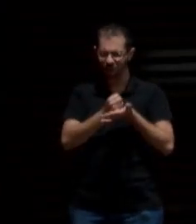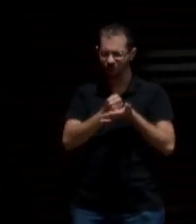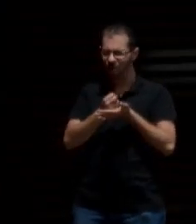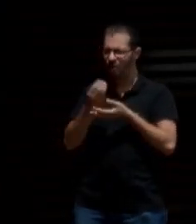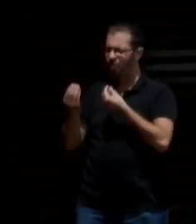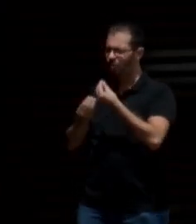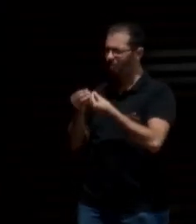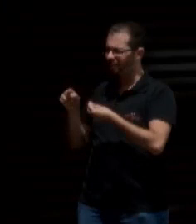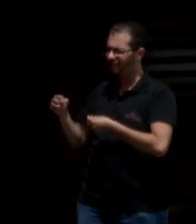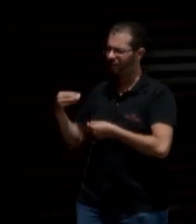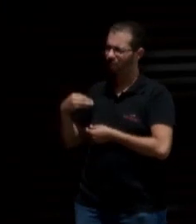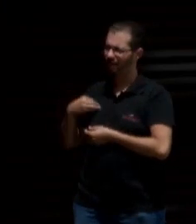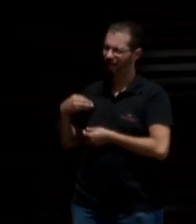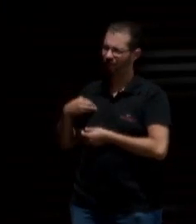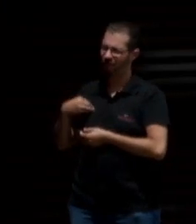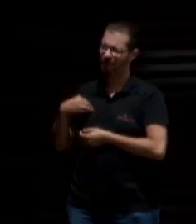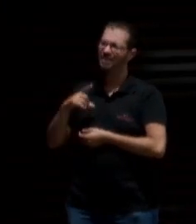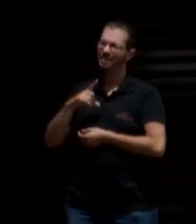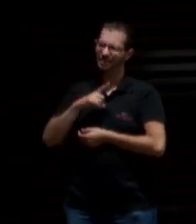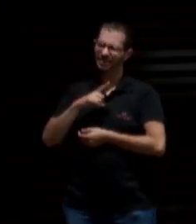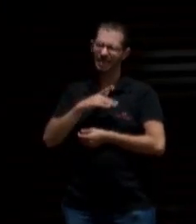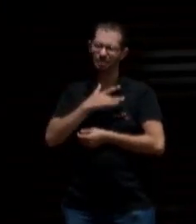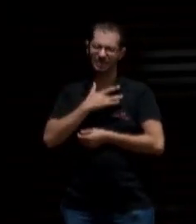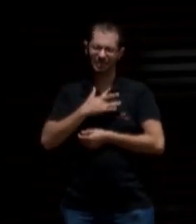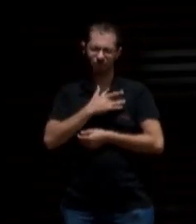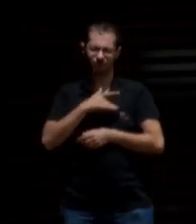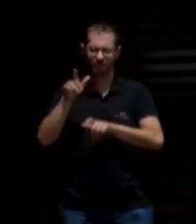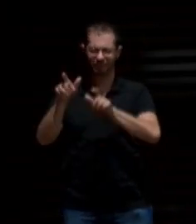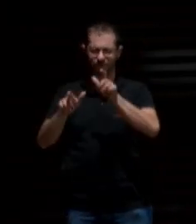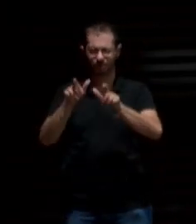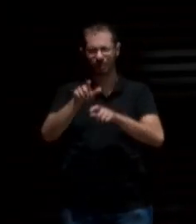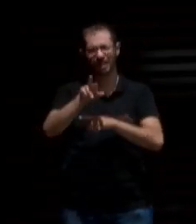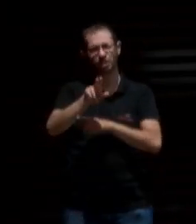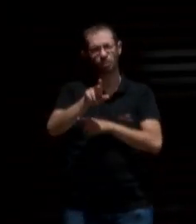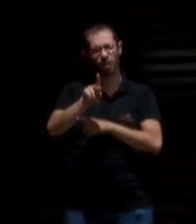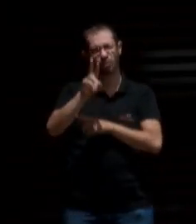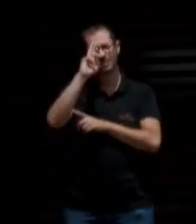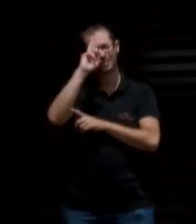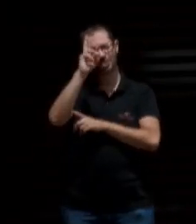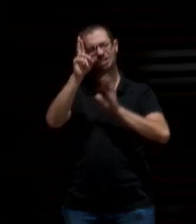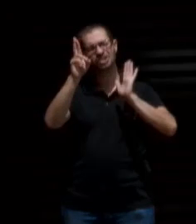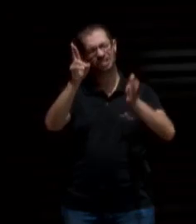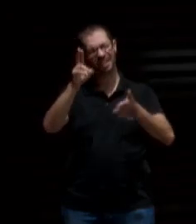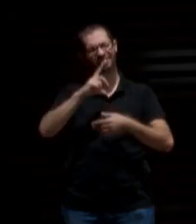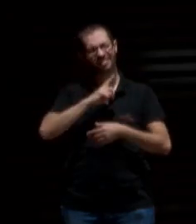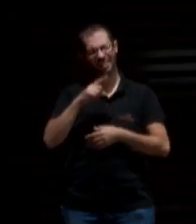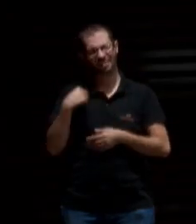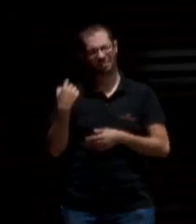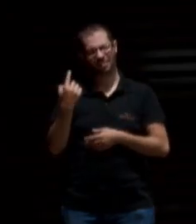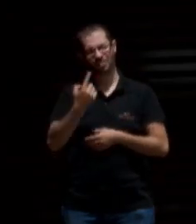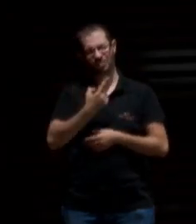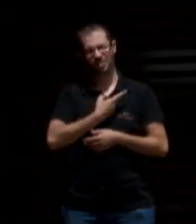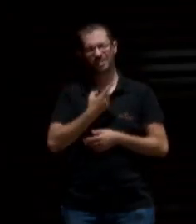pecador. Tem misericórdia dessas pessoas, como o Senhor teve de nós outro dia, Senhor. Nós Te